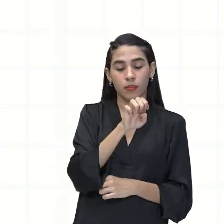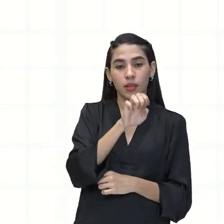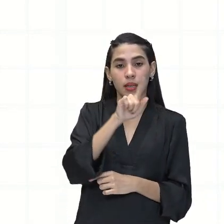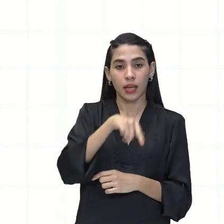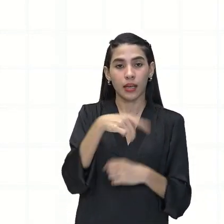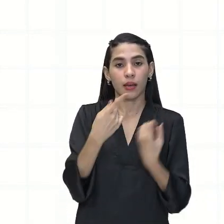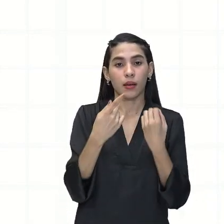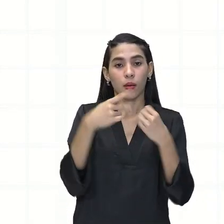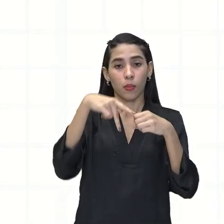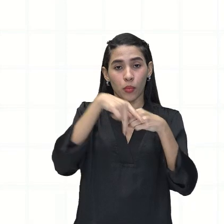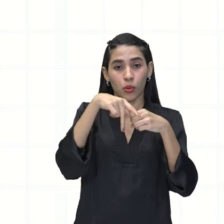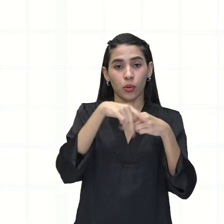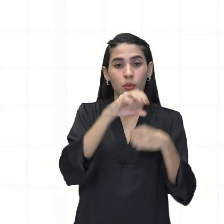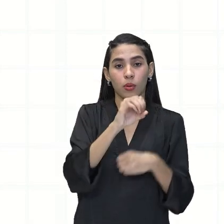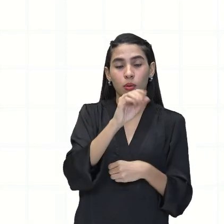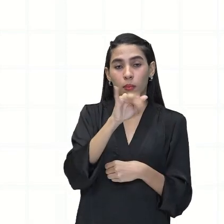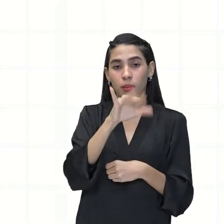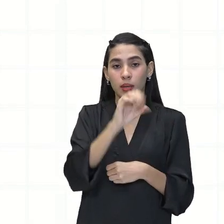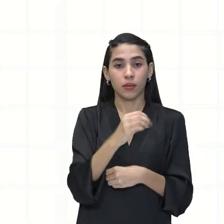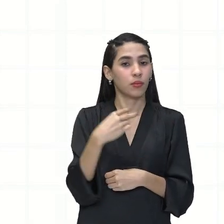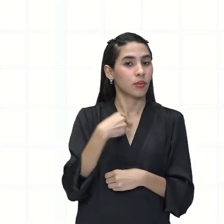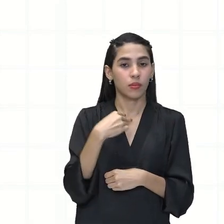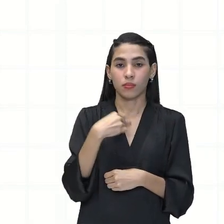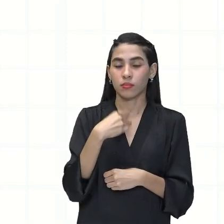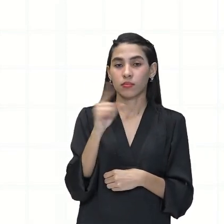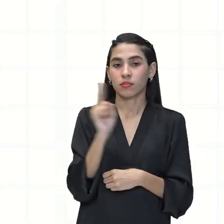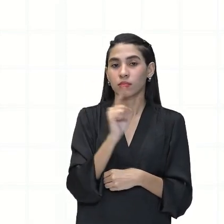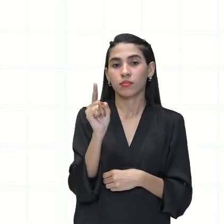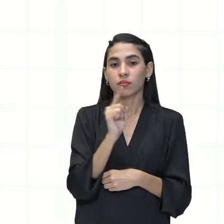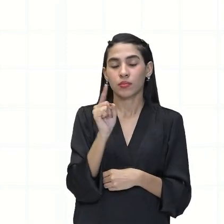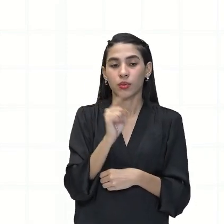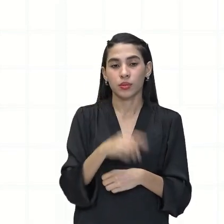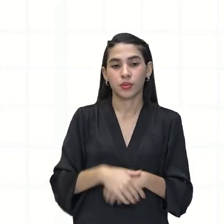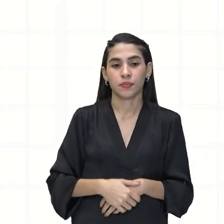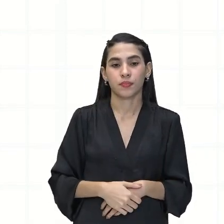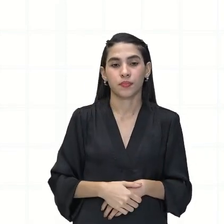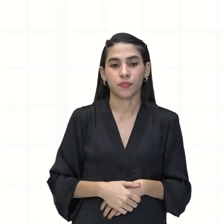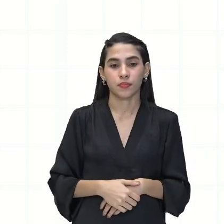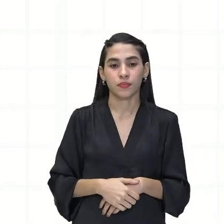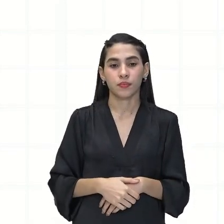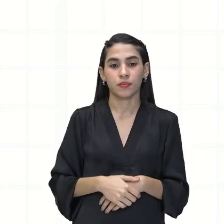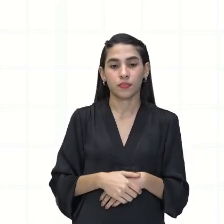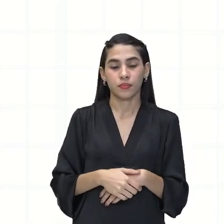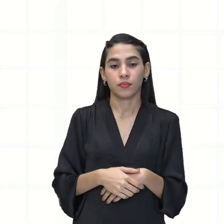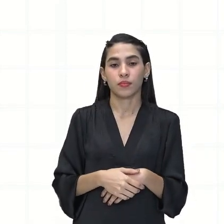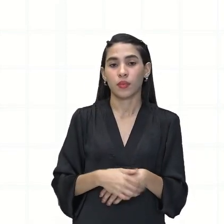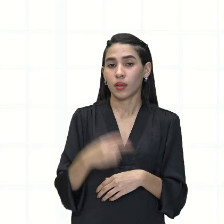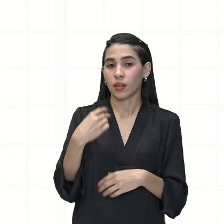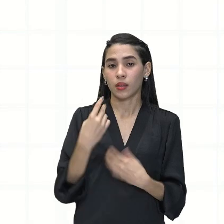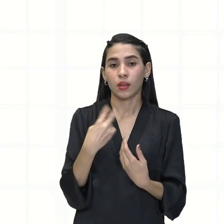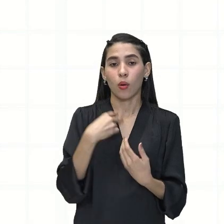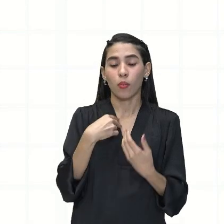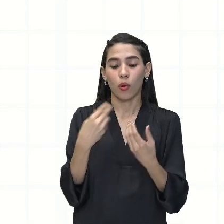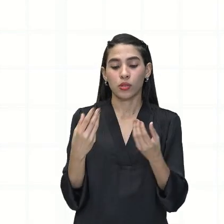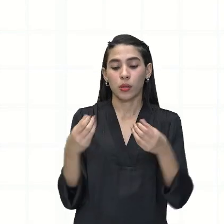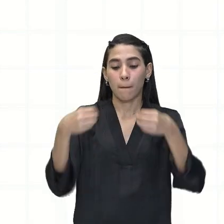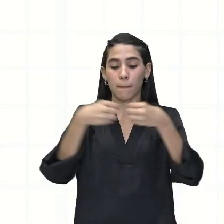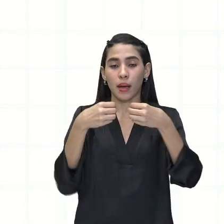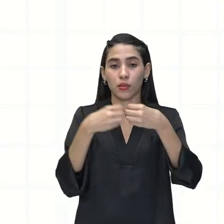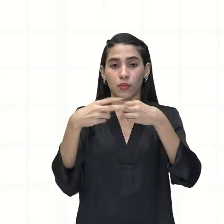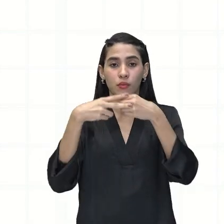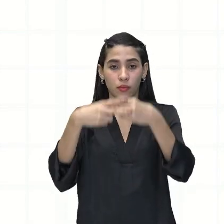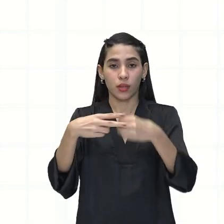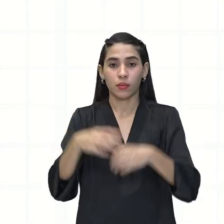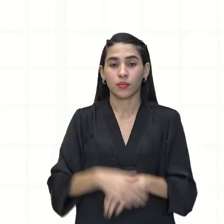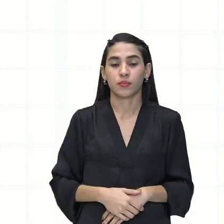pronome oblíquo, não vai poder acontecer no meio do meu verbo, mesmo o meu verbo estando